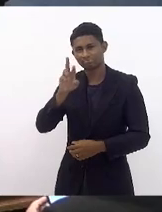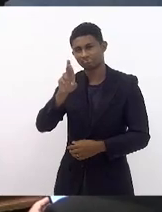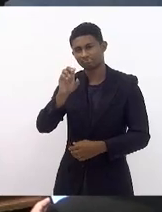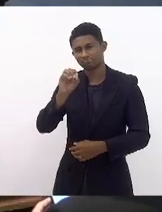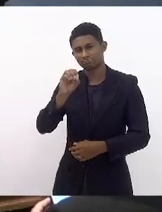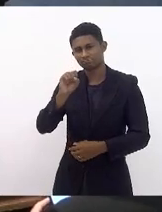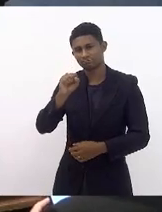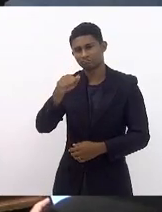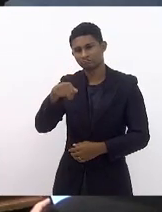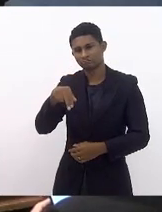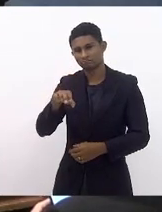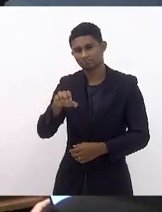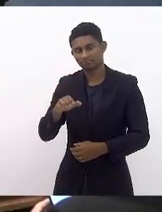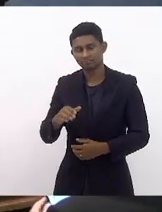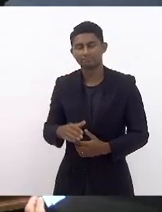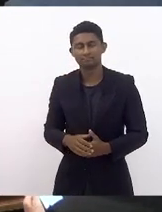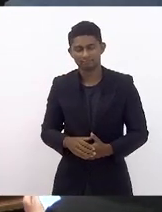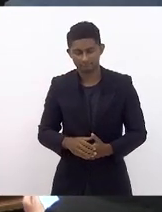demais